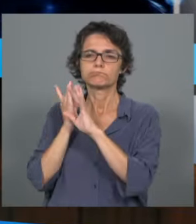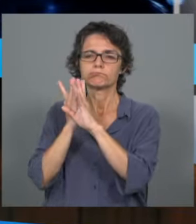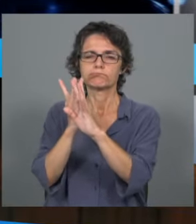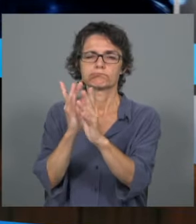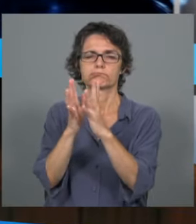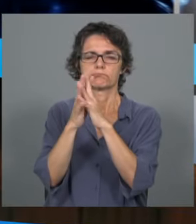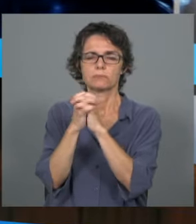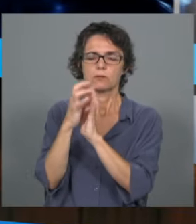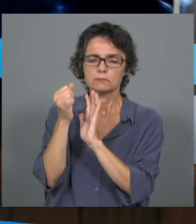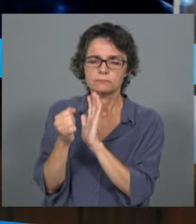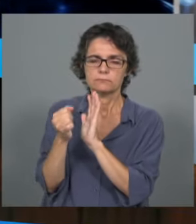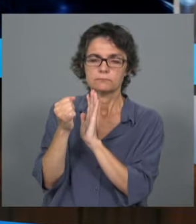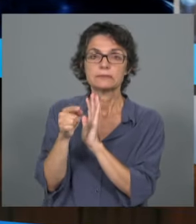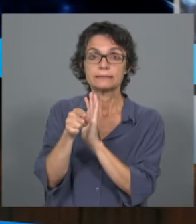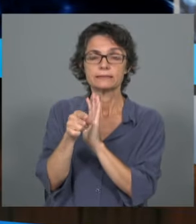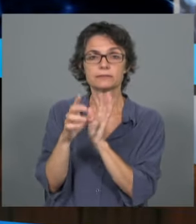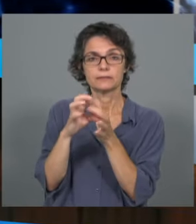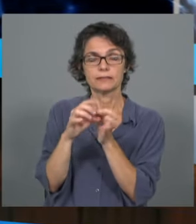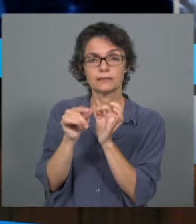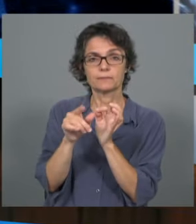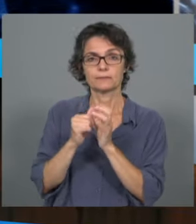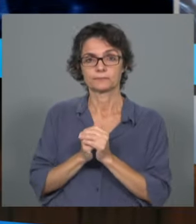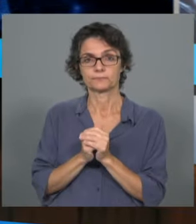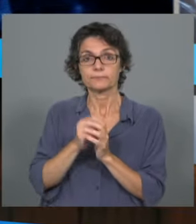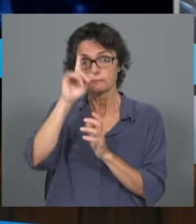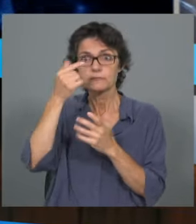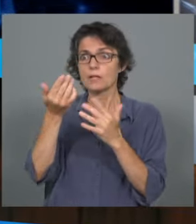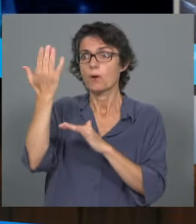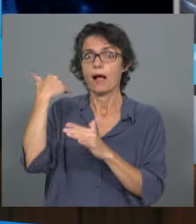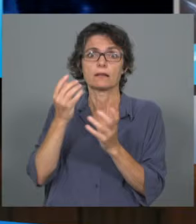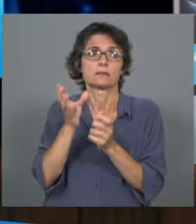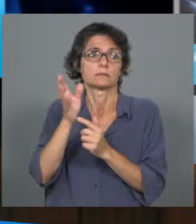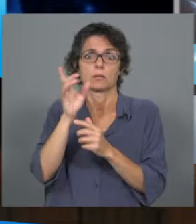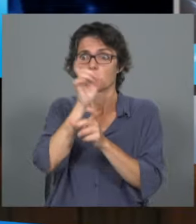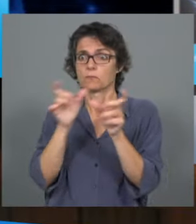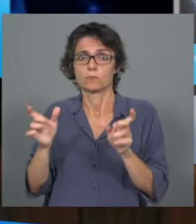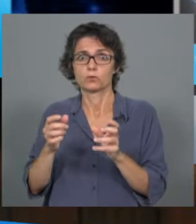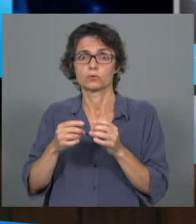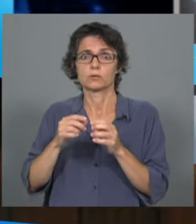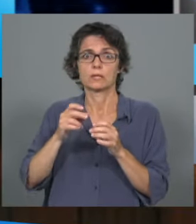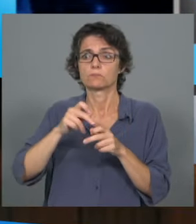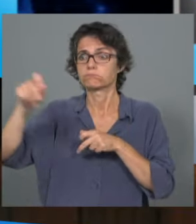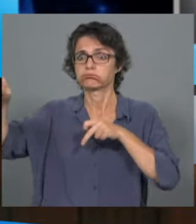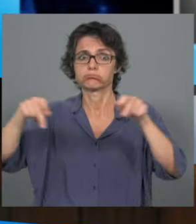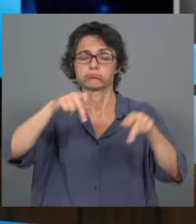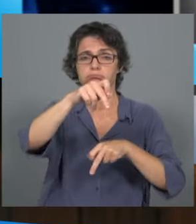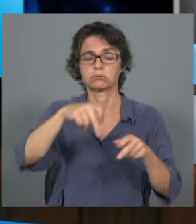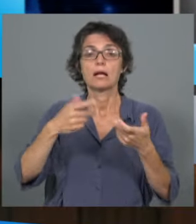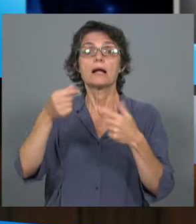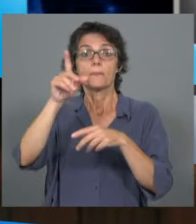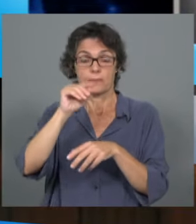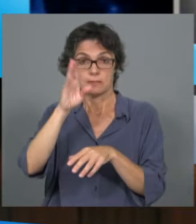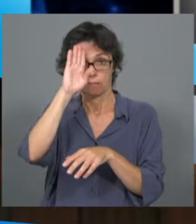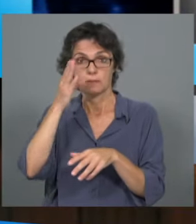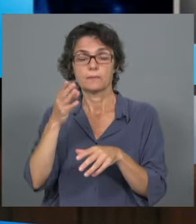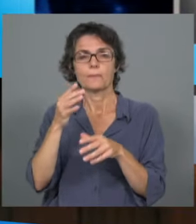tradição antiga das civilizações nómadas, mas hoje também quem vai acampar, que é obrigado a levar apenas o essencial, aquilo que é o